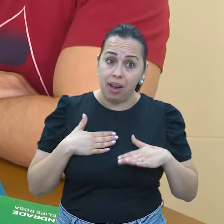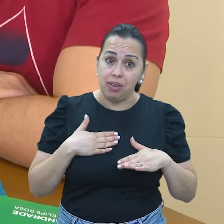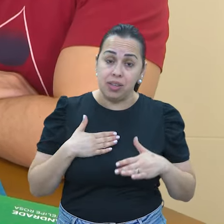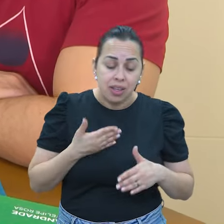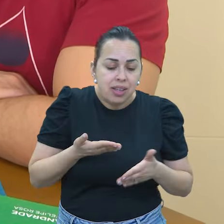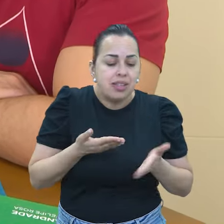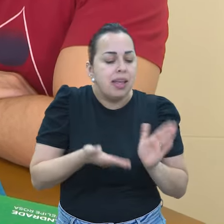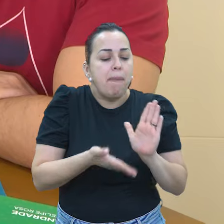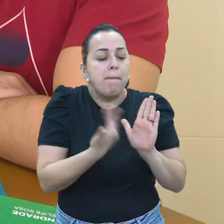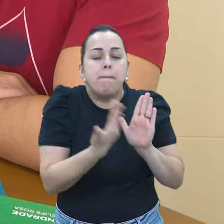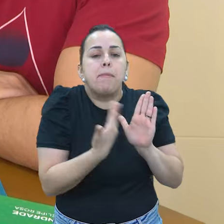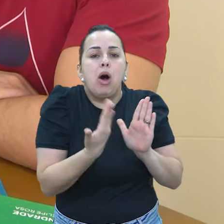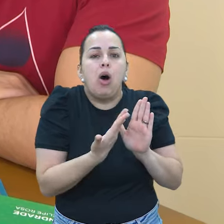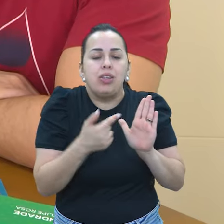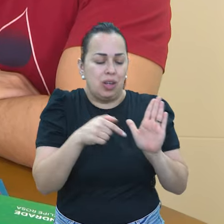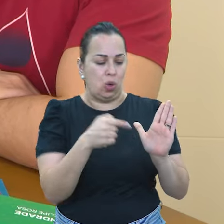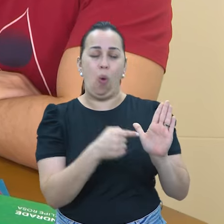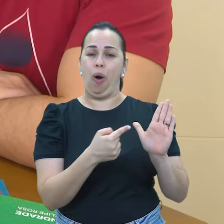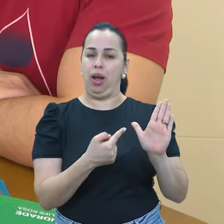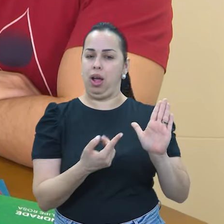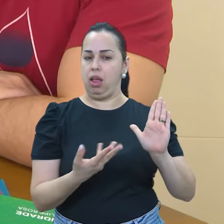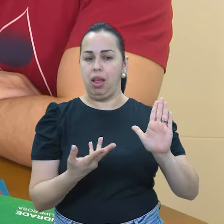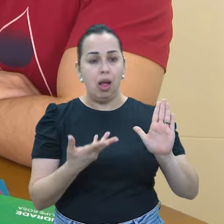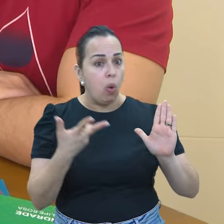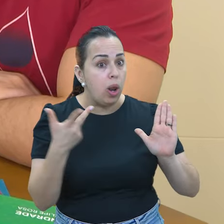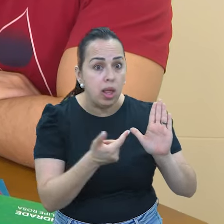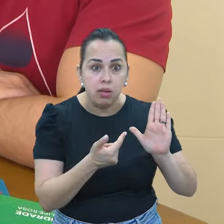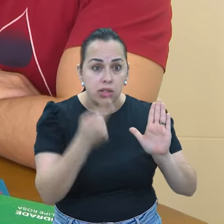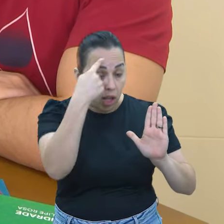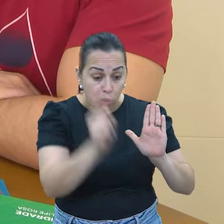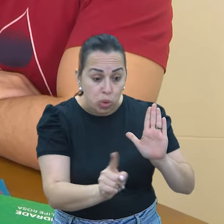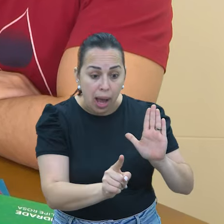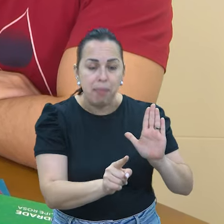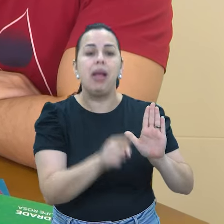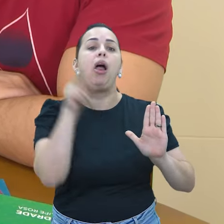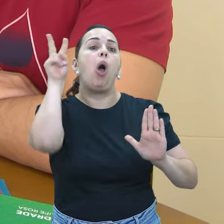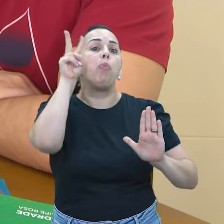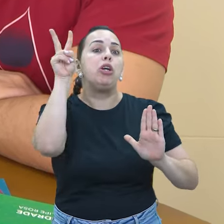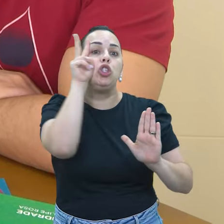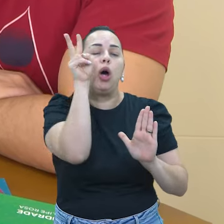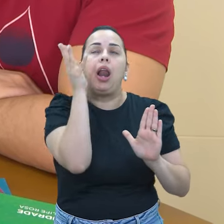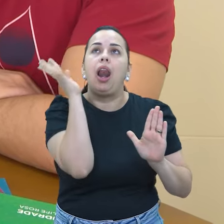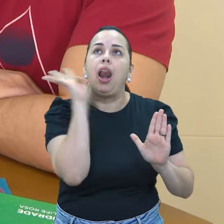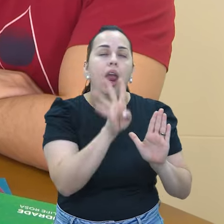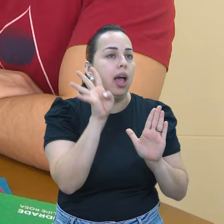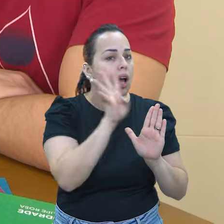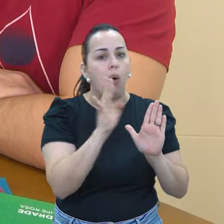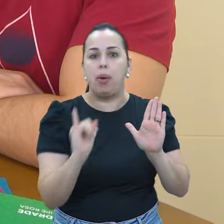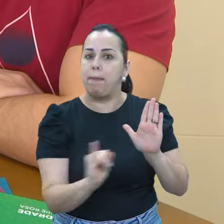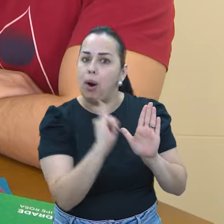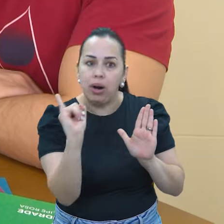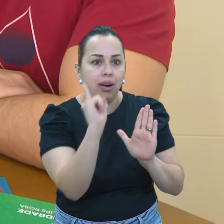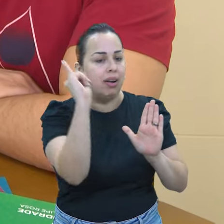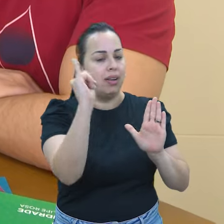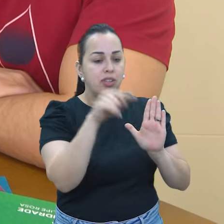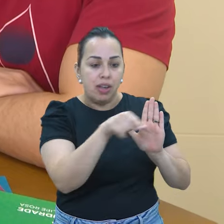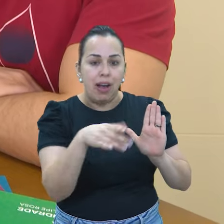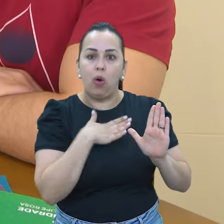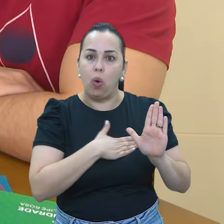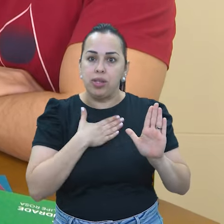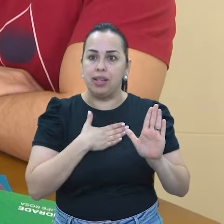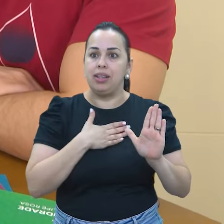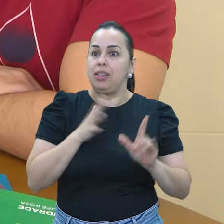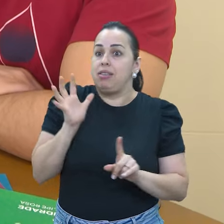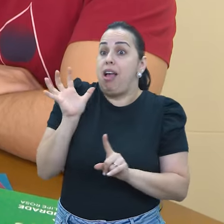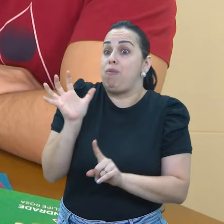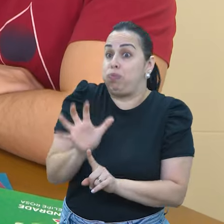eles não vêm. Não, você traz e você vende aquela ideia, sabe? Nossa, mas esse livro, você você não sabe. Tem uma história tão legal,